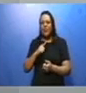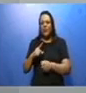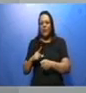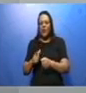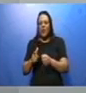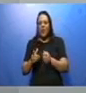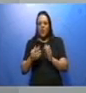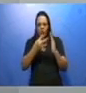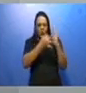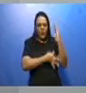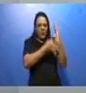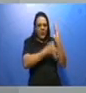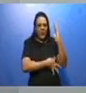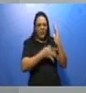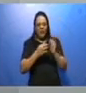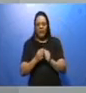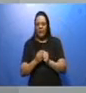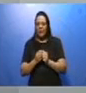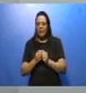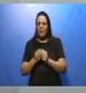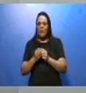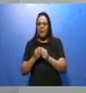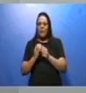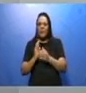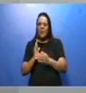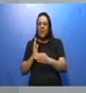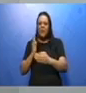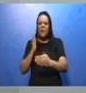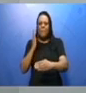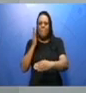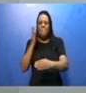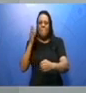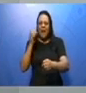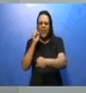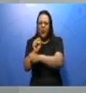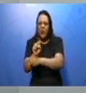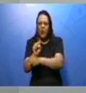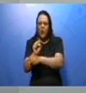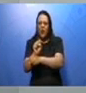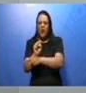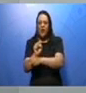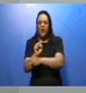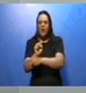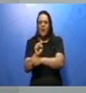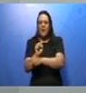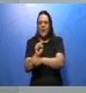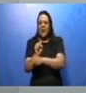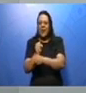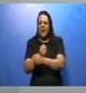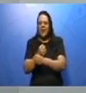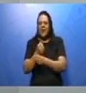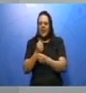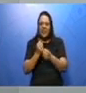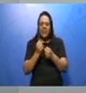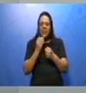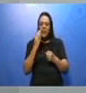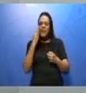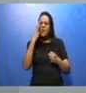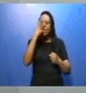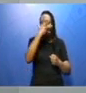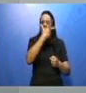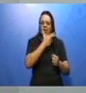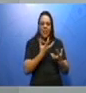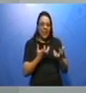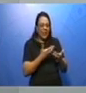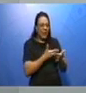né? A expectativa dele. Olhei para minha esposa que sorria em silêncio. Ela sabia da minha neurose, mas parecia que estava se divertindo com